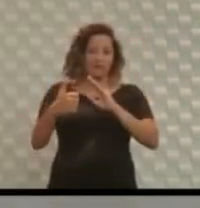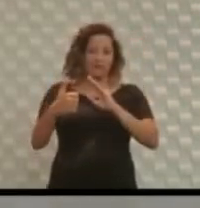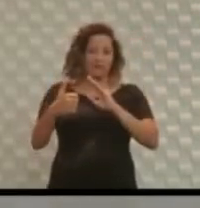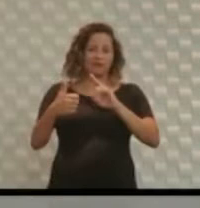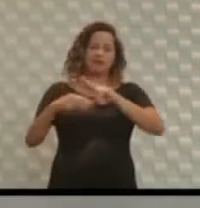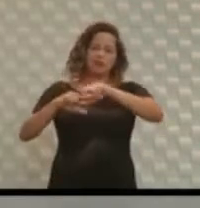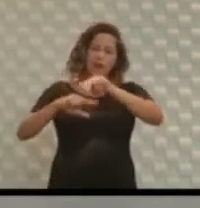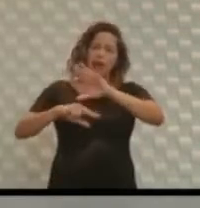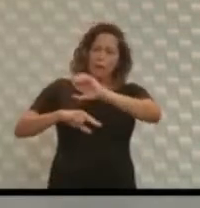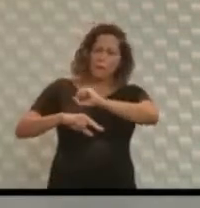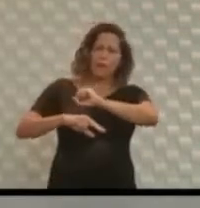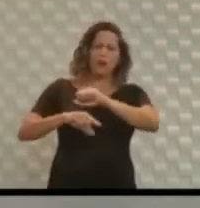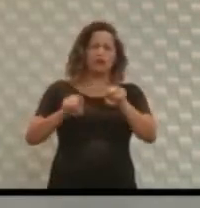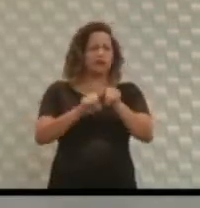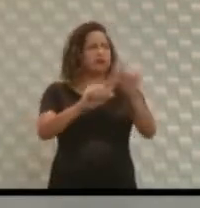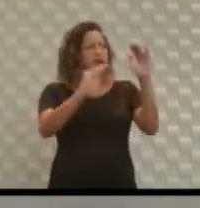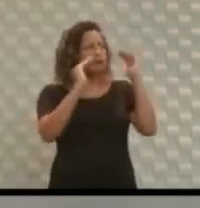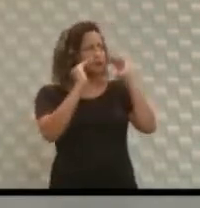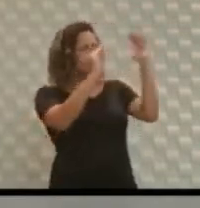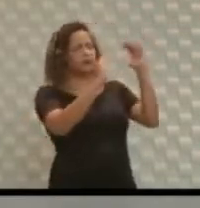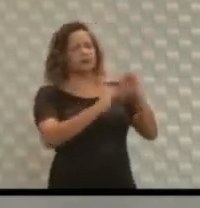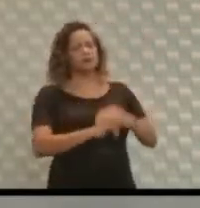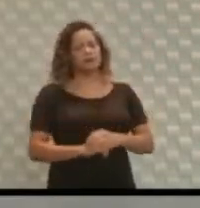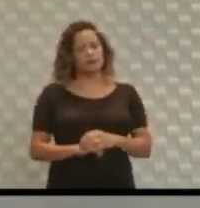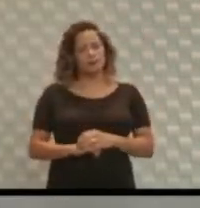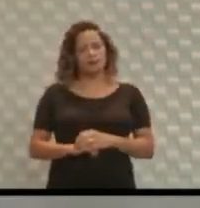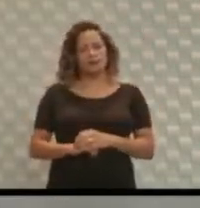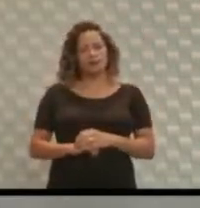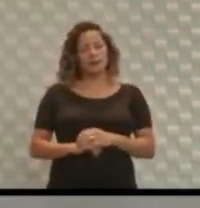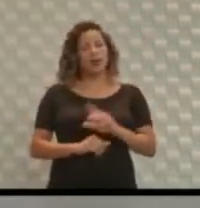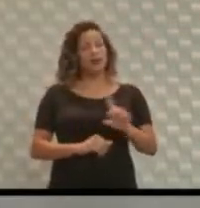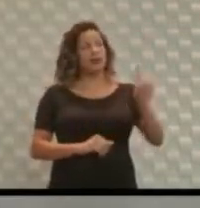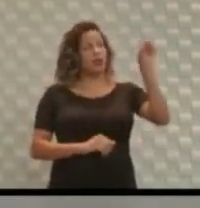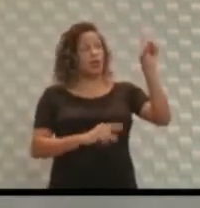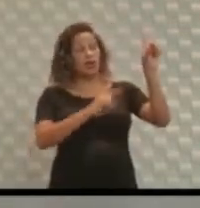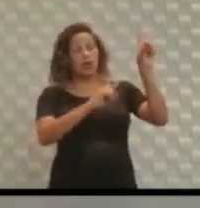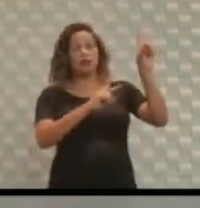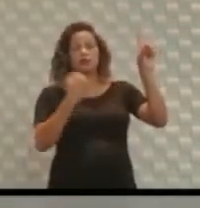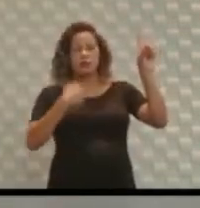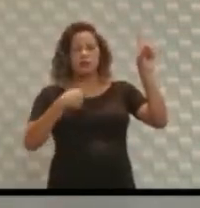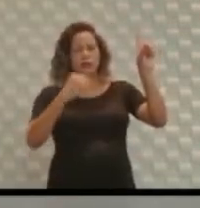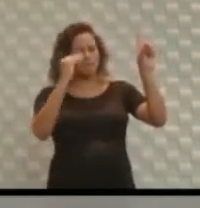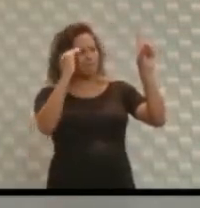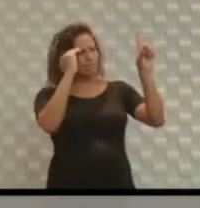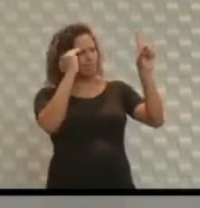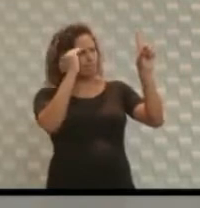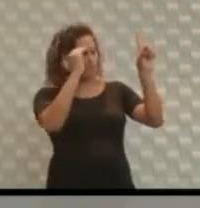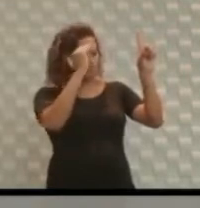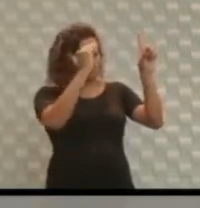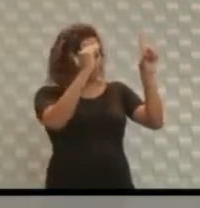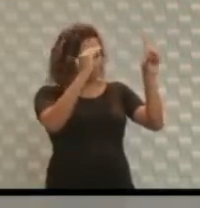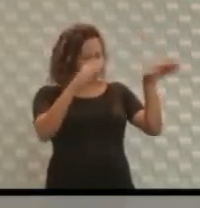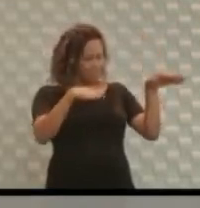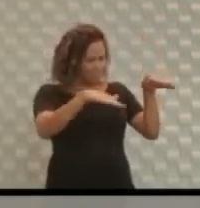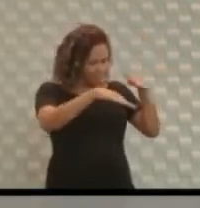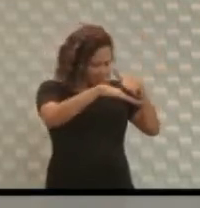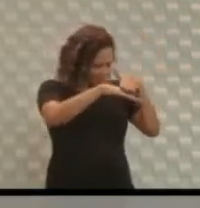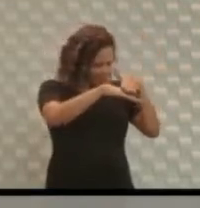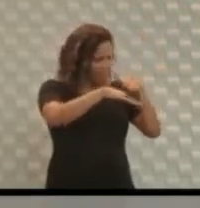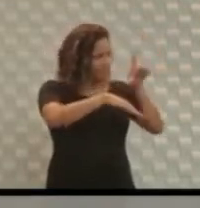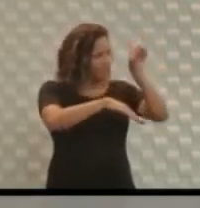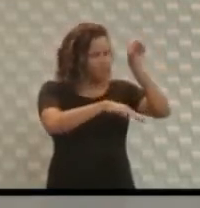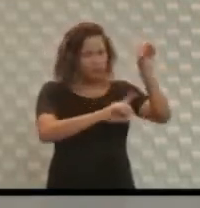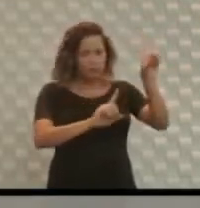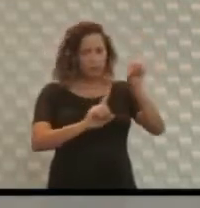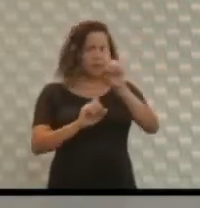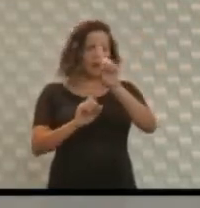por amor. Deus, a gente tem que se devotar a Ele, estabelecê-Lo como primeiro